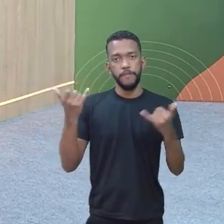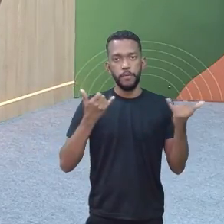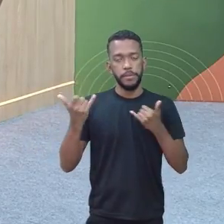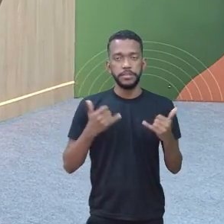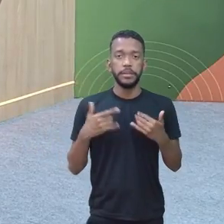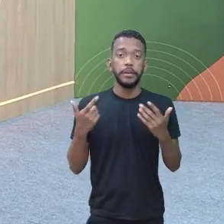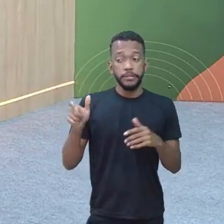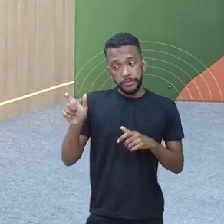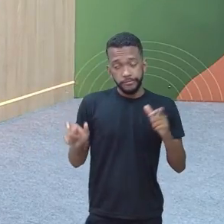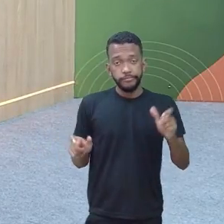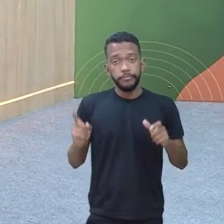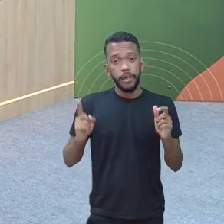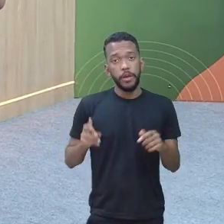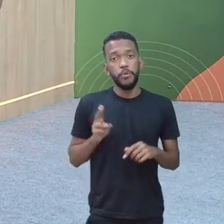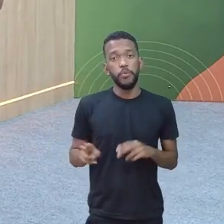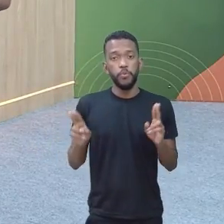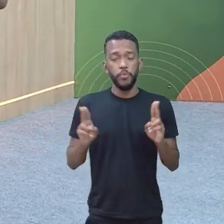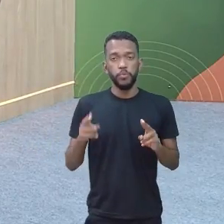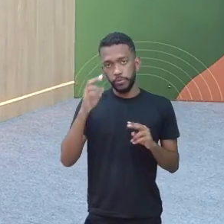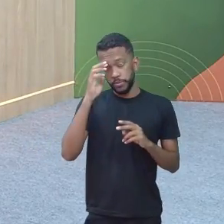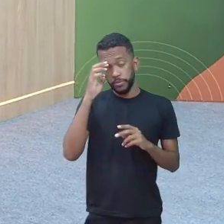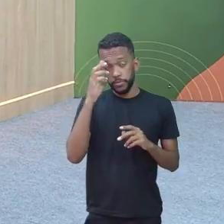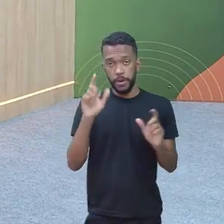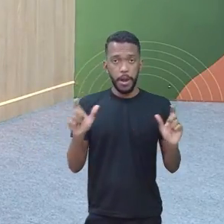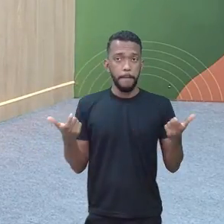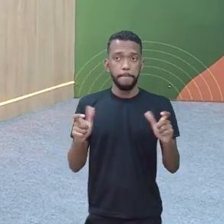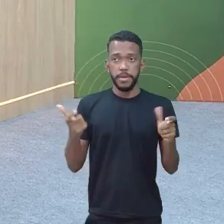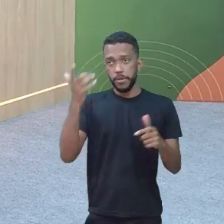Então, esse é um uso ambíguo das palavras.